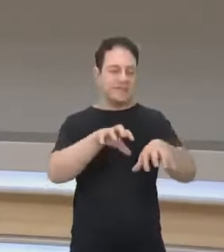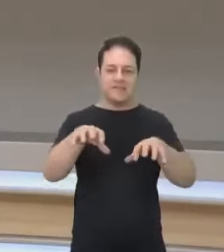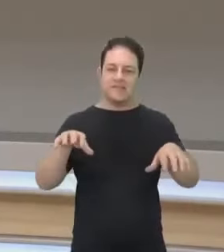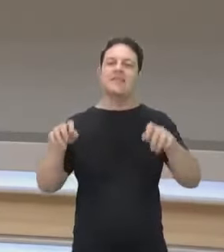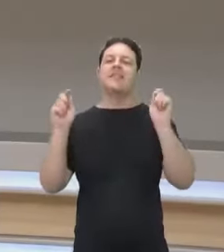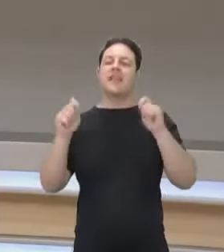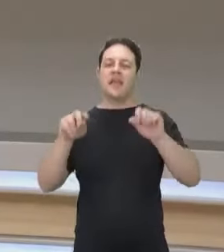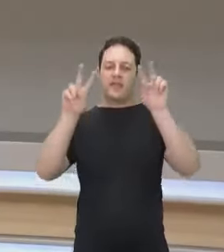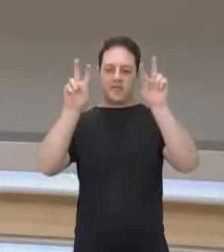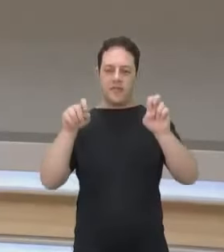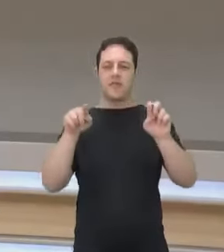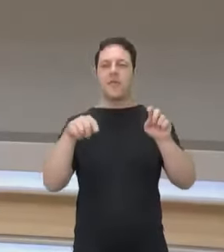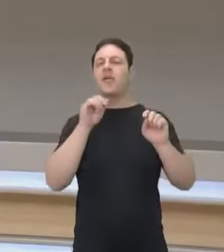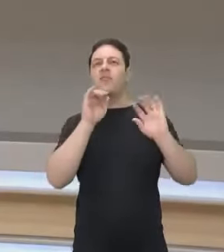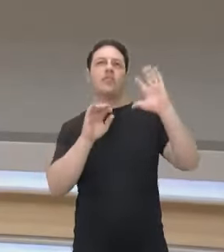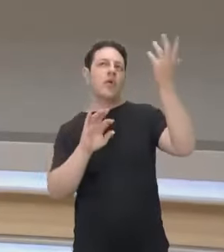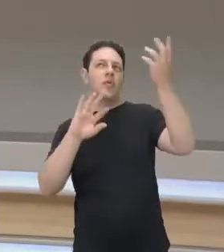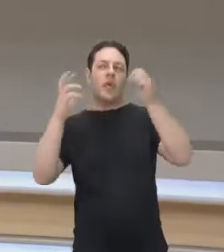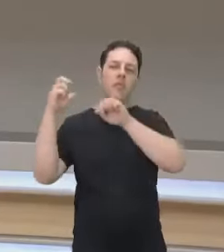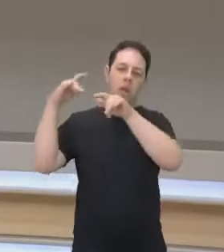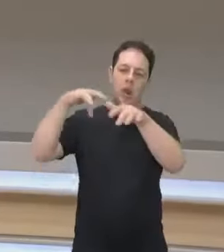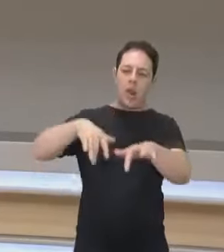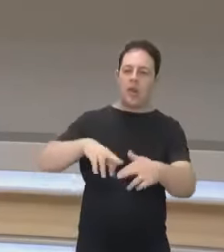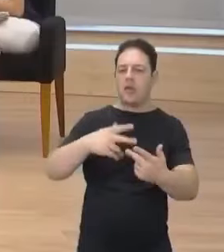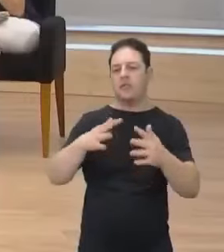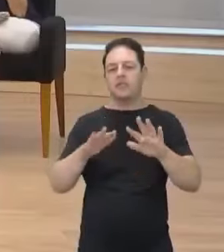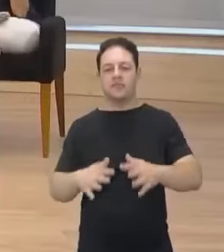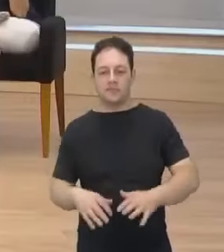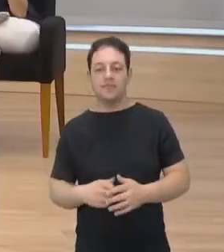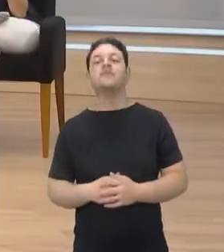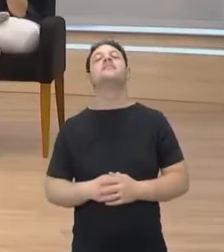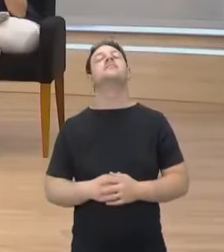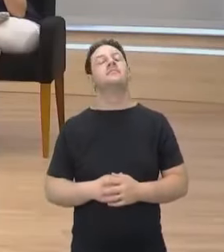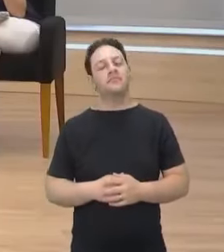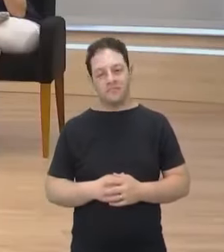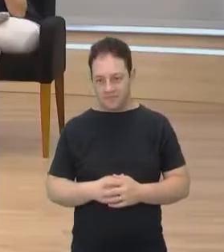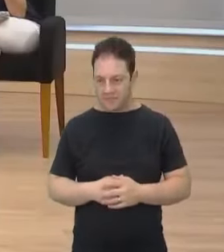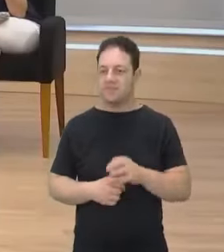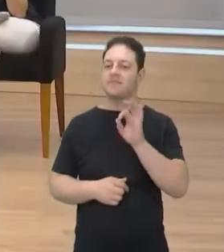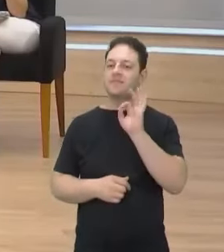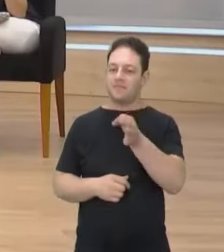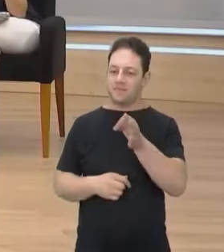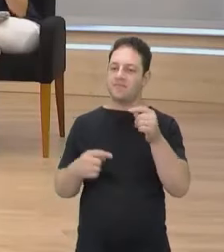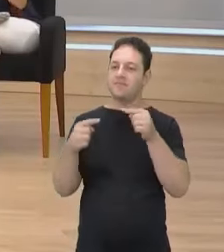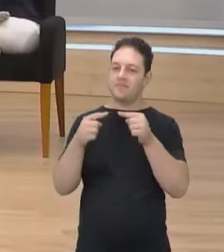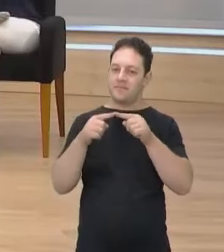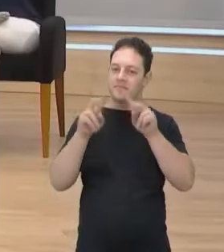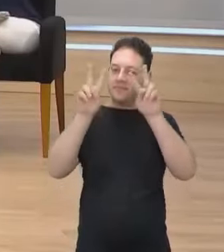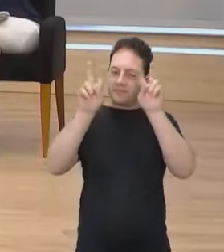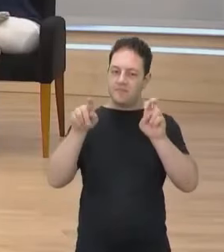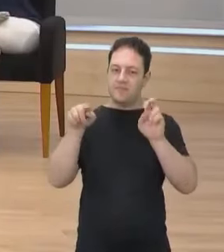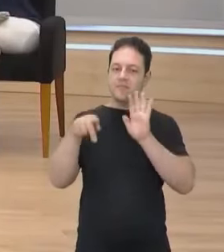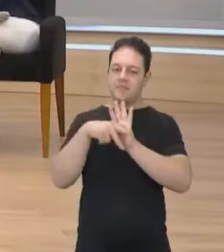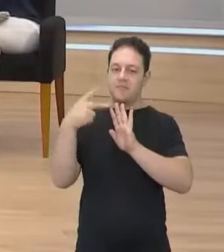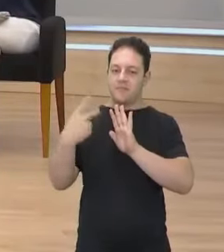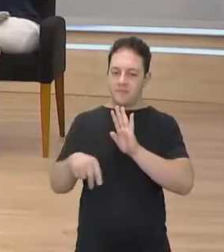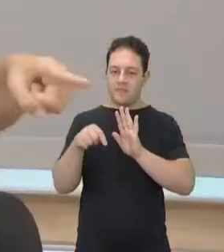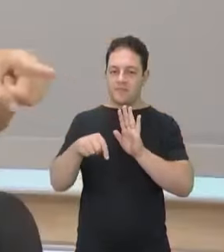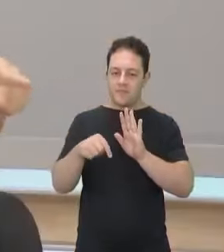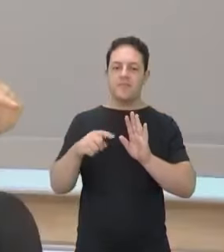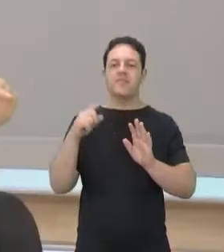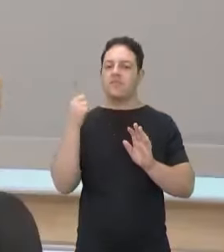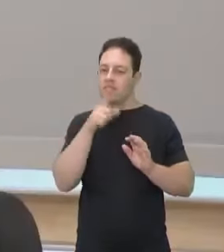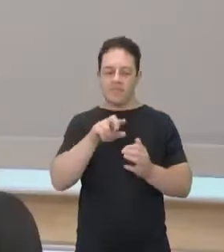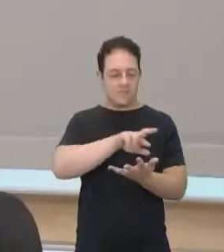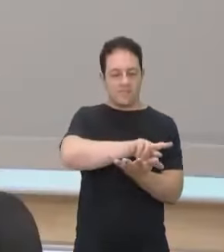trabalhar com a temática de desastres naturais e RRD. Isso, por isso que é o tema contemporâneo transversal do currículo, que a gente consegue aí trabalhar